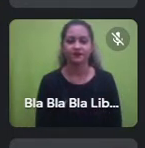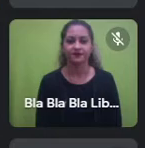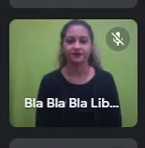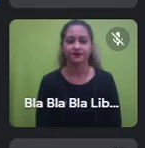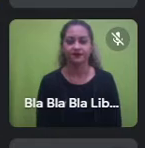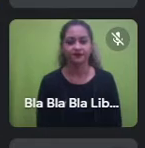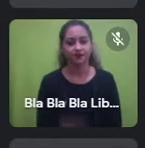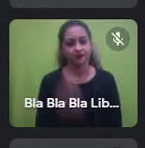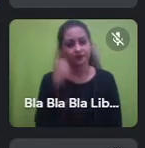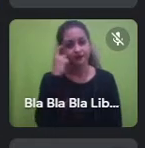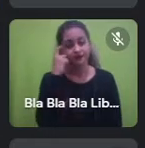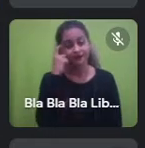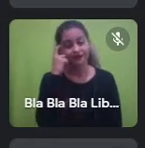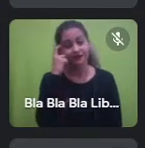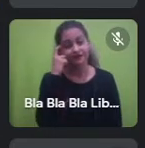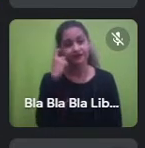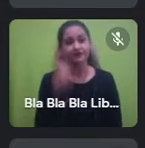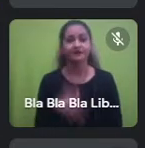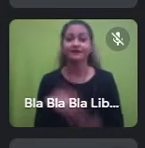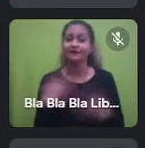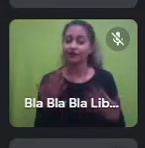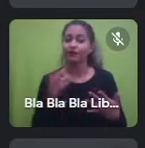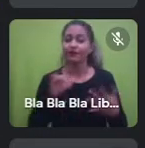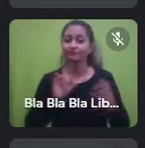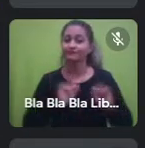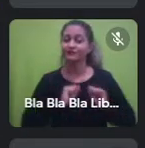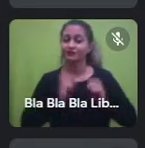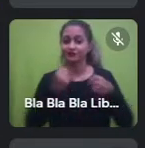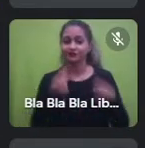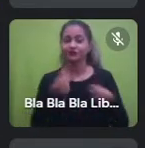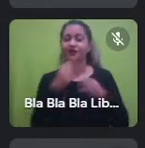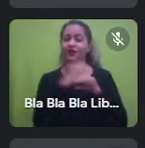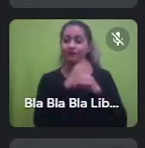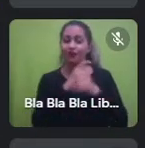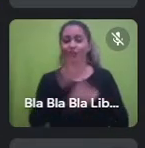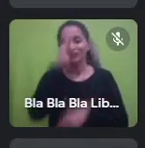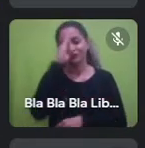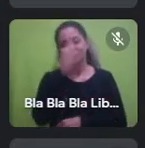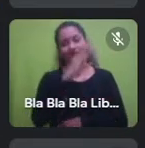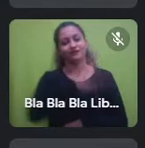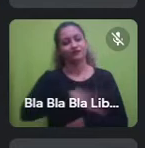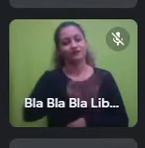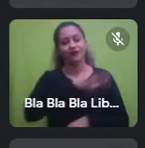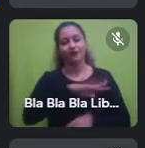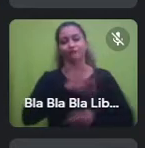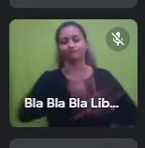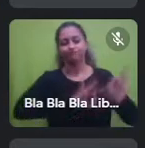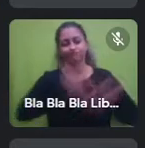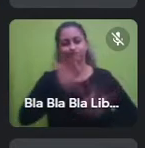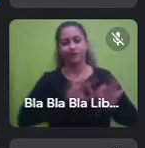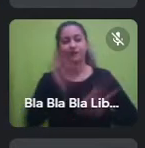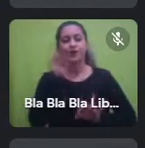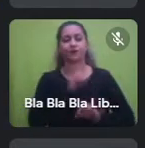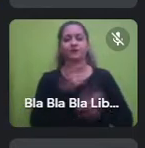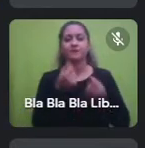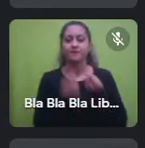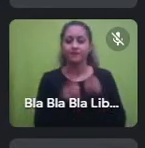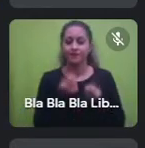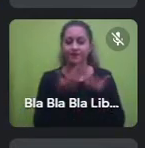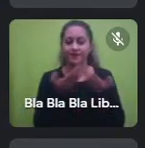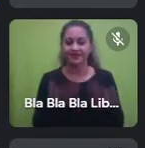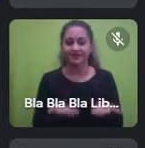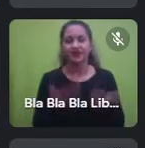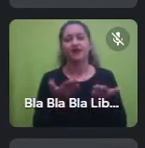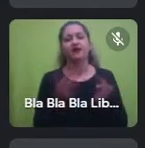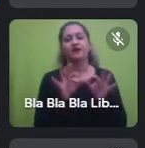Mas é a dedicação, né, do laboratório a campo. A gente tem que ir para campo mesmo preparado para fazer a biometria, usar desde